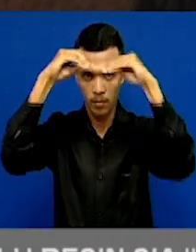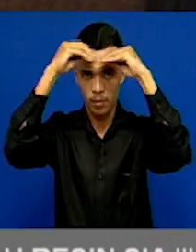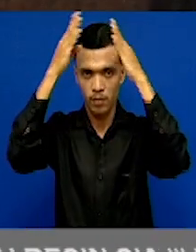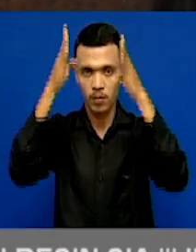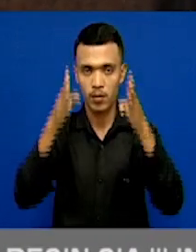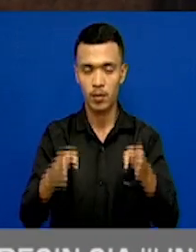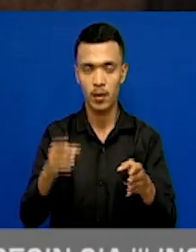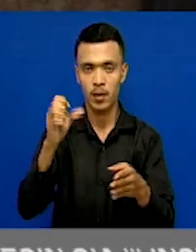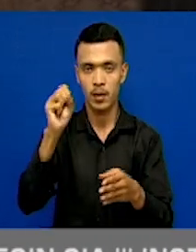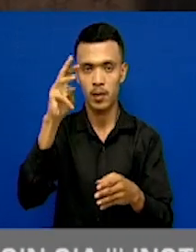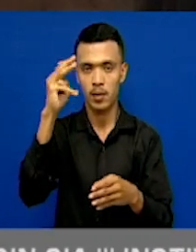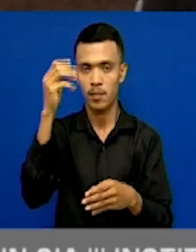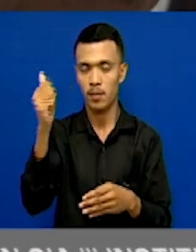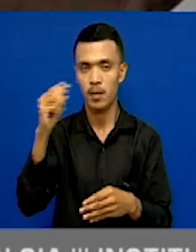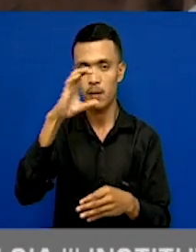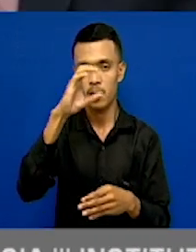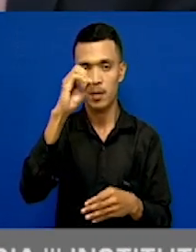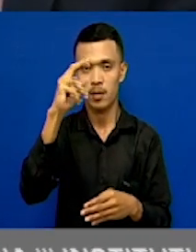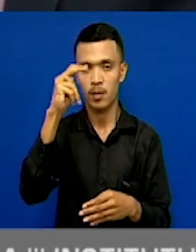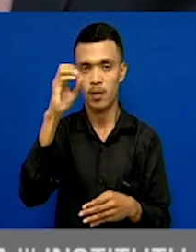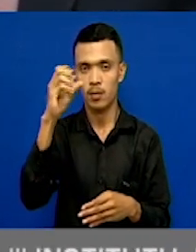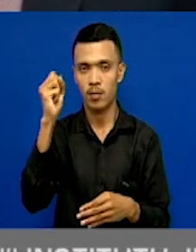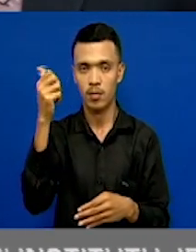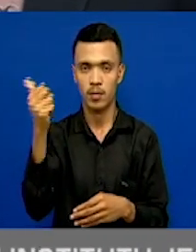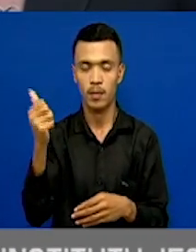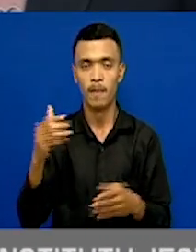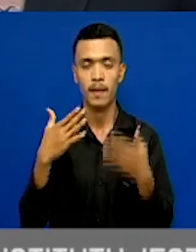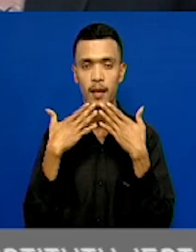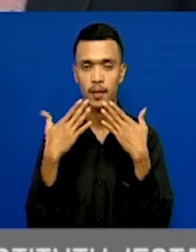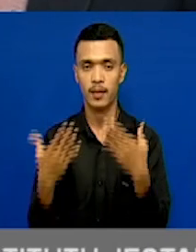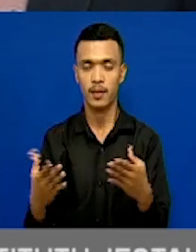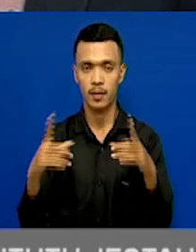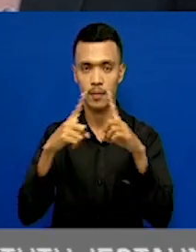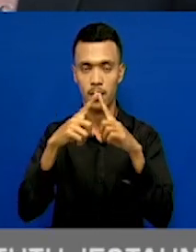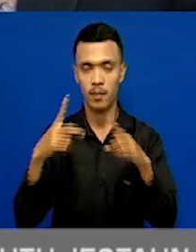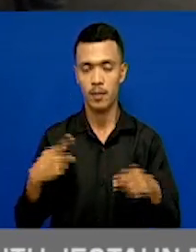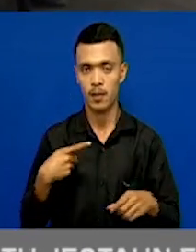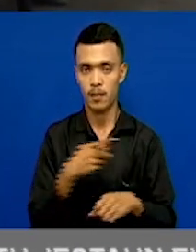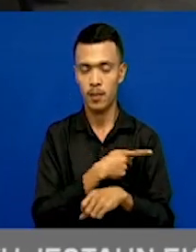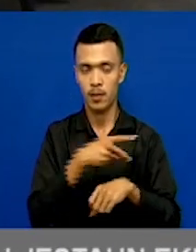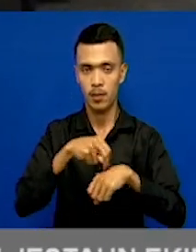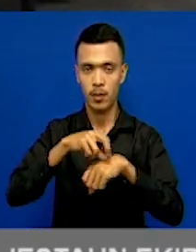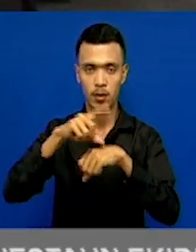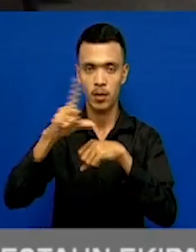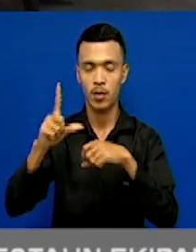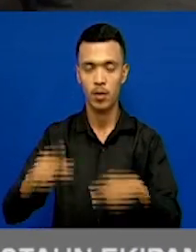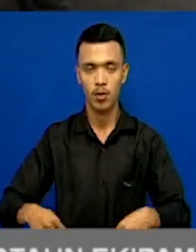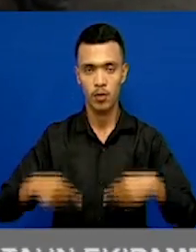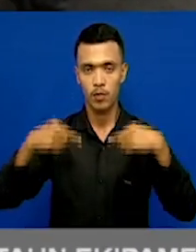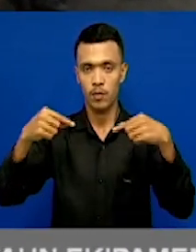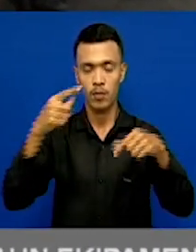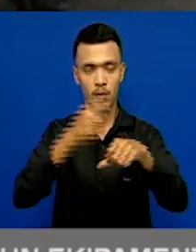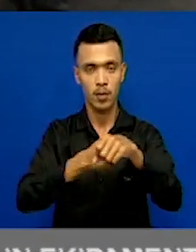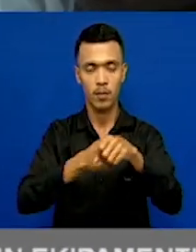Secundária Canossa, Zúlio Fernandes agradece ba Parlamento Nacional, nebe fobiba ba estudante sira.